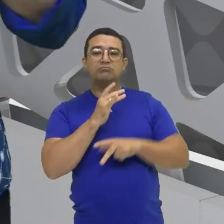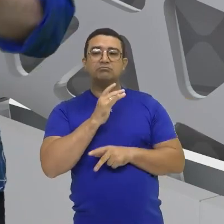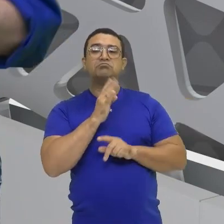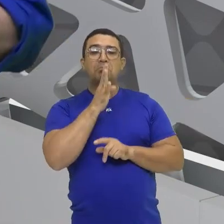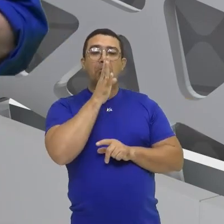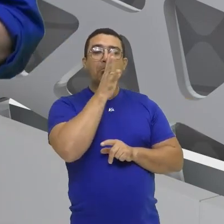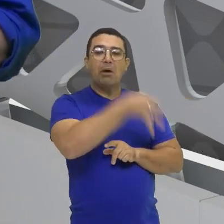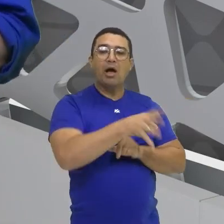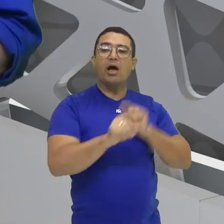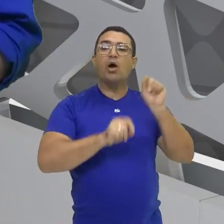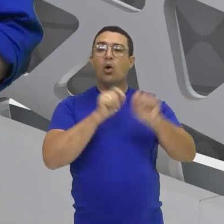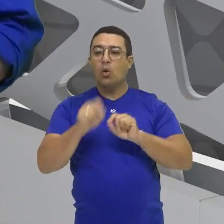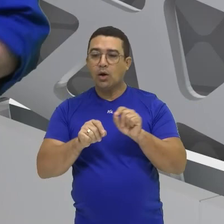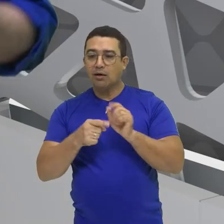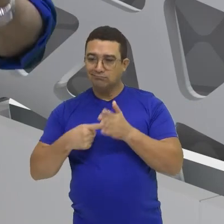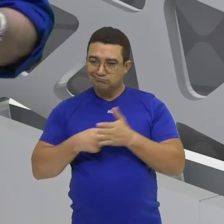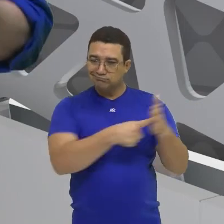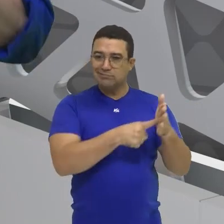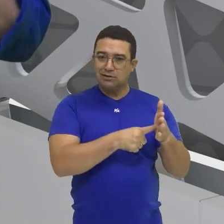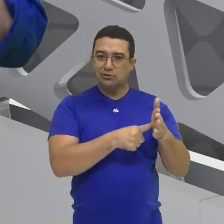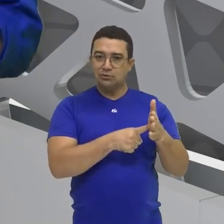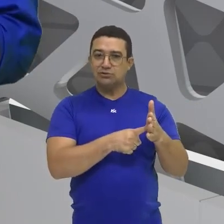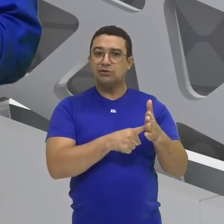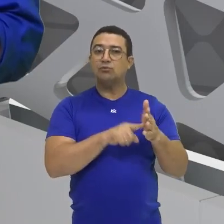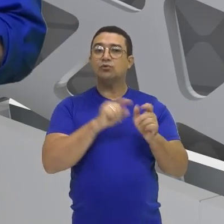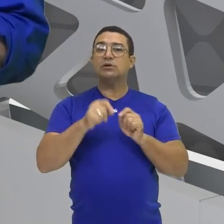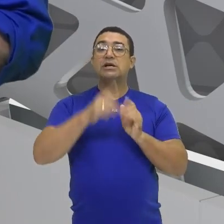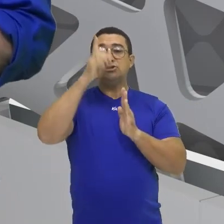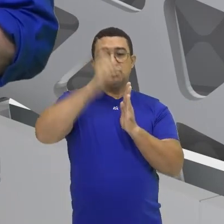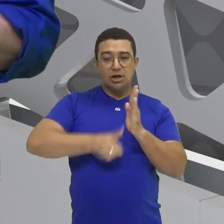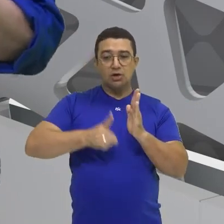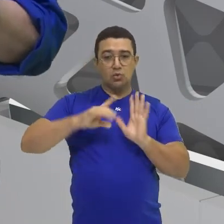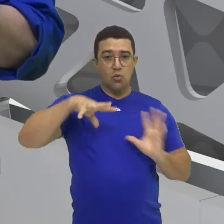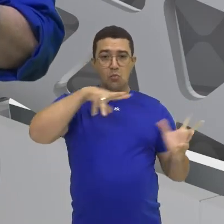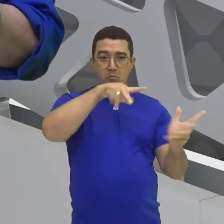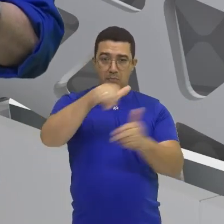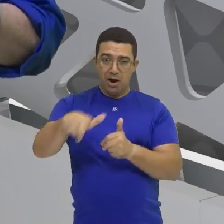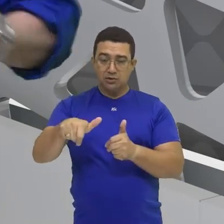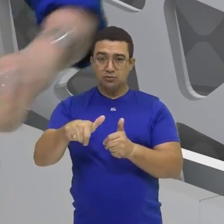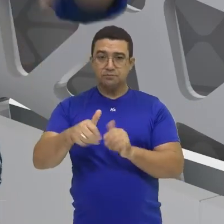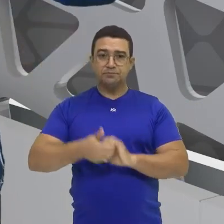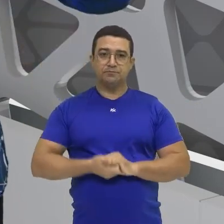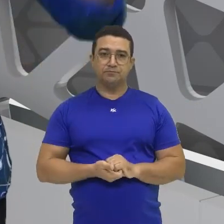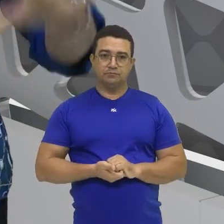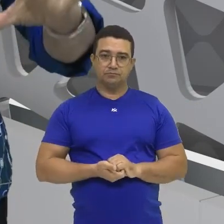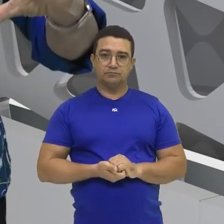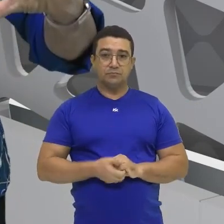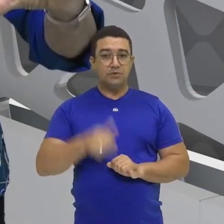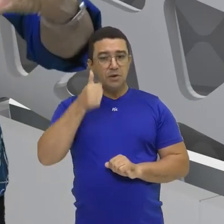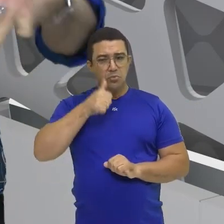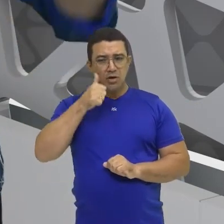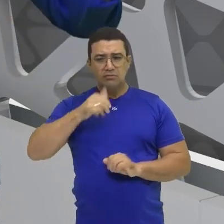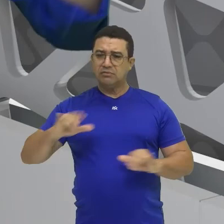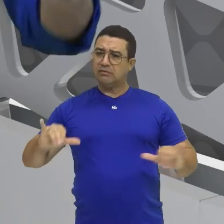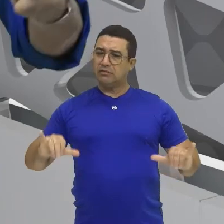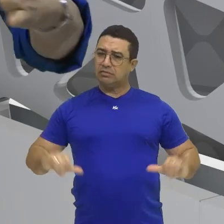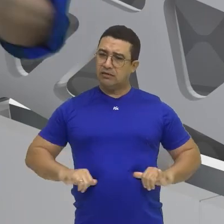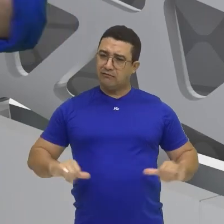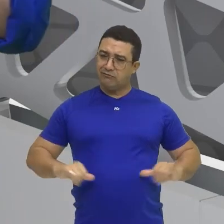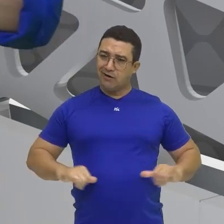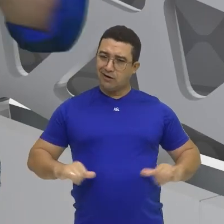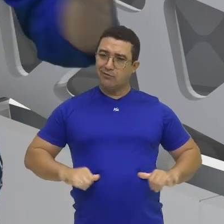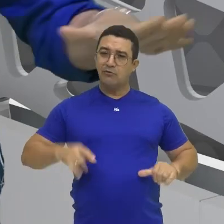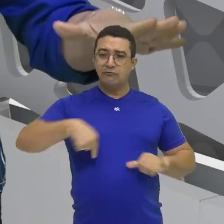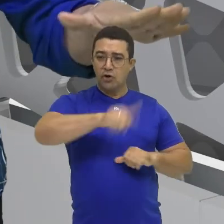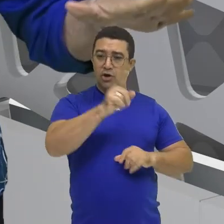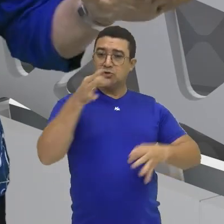gente? A Comissão Interamericana de Direitos Humanos. Veja bem, a mulher sofreu tudo isso, levou o caso à